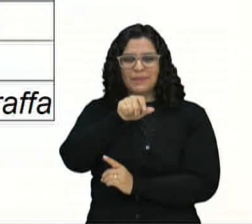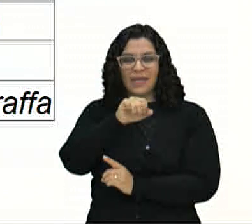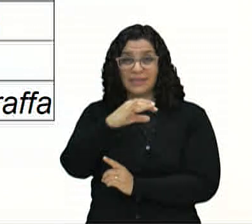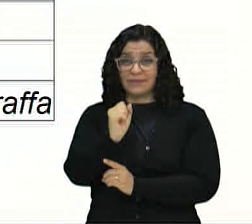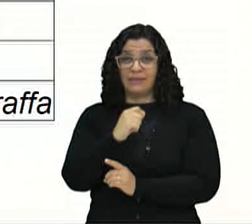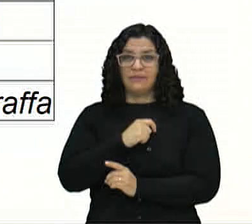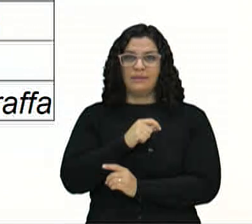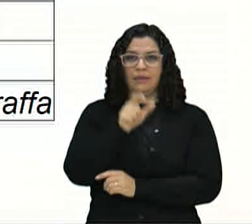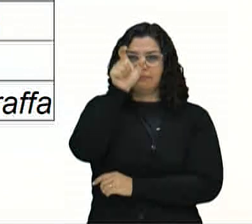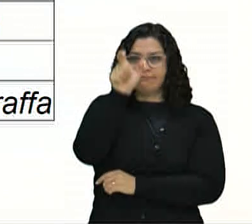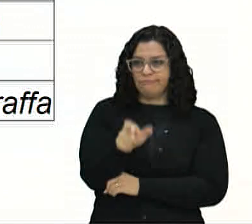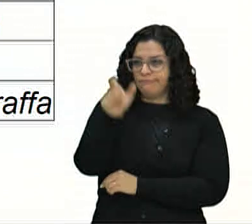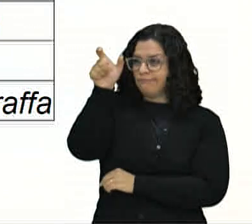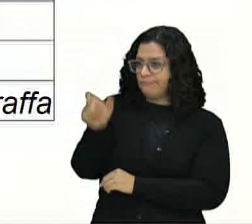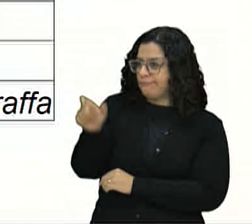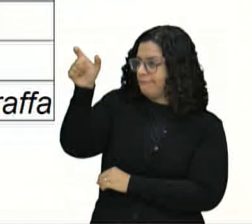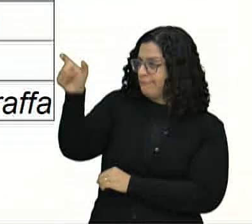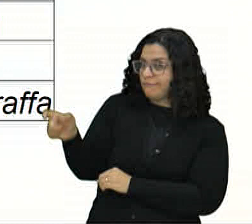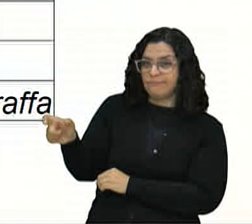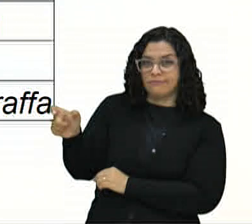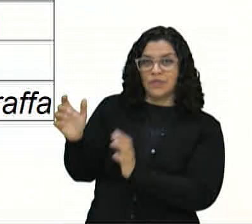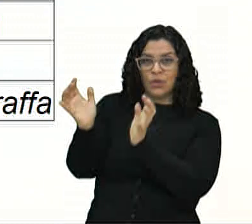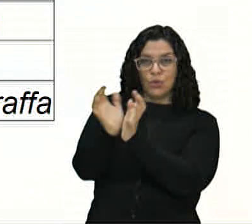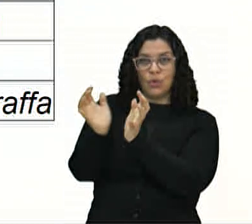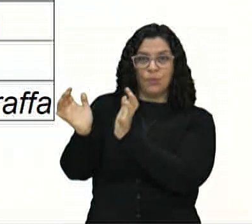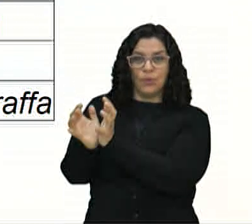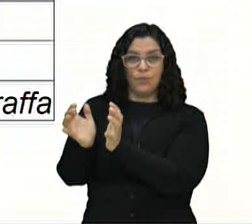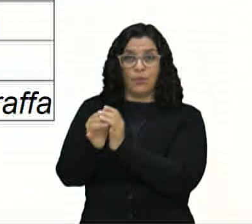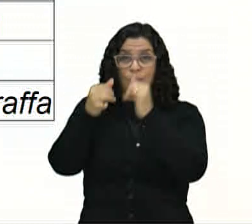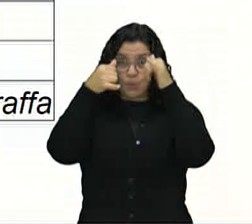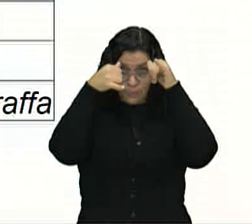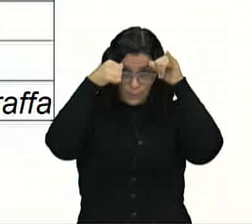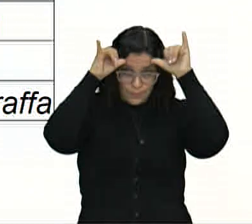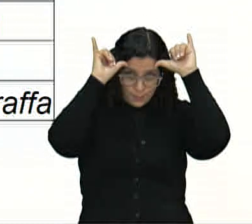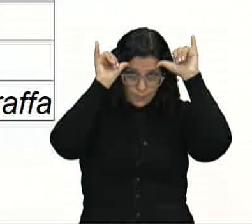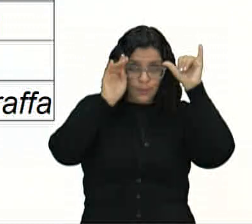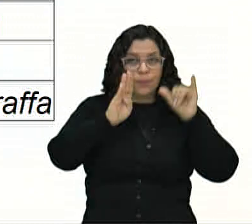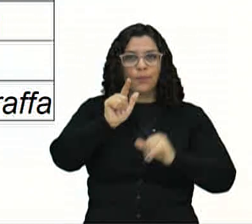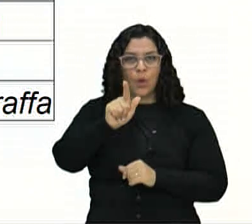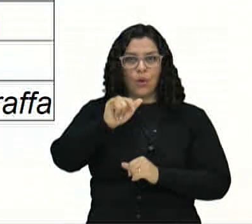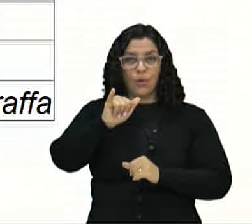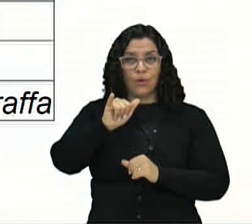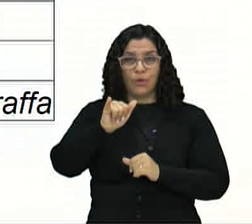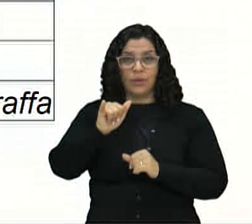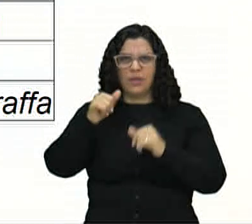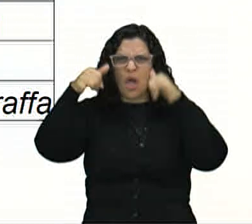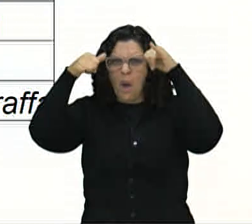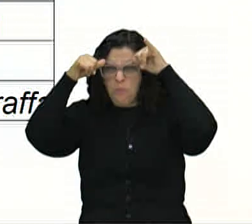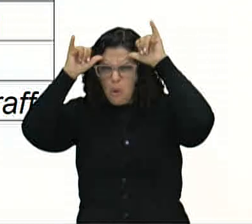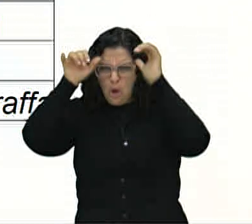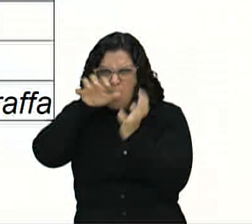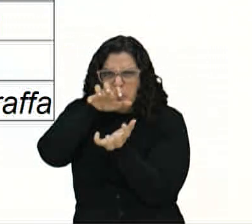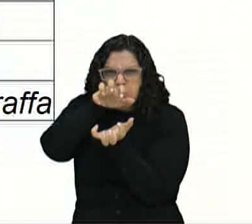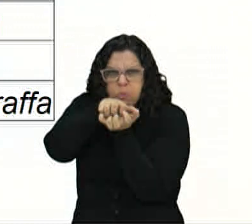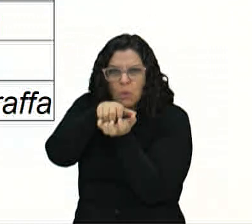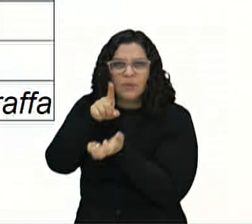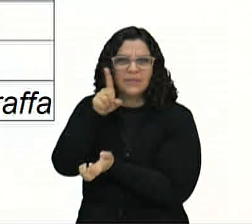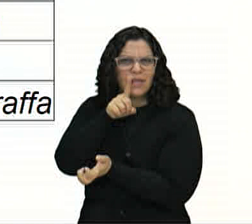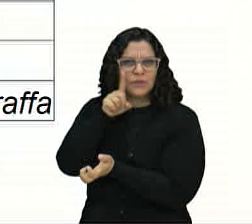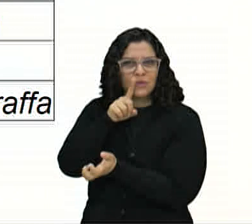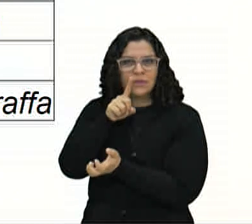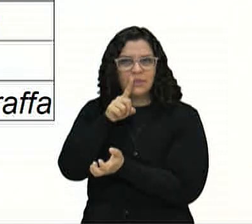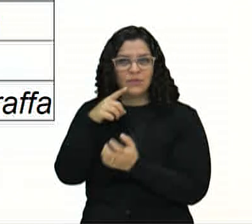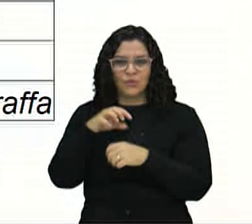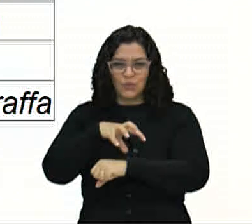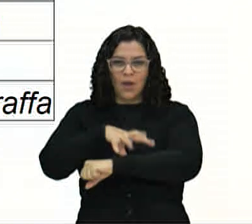4 colunas distintas. O boi doméstico, o bisão americano, o